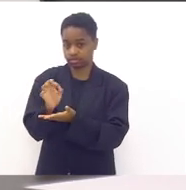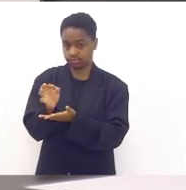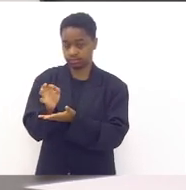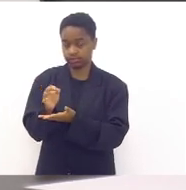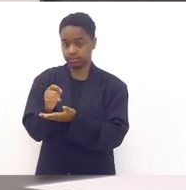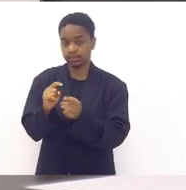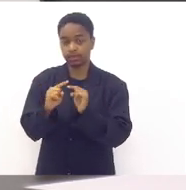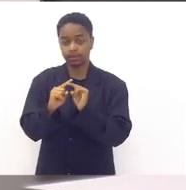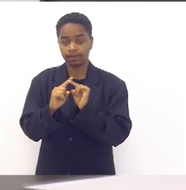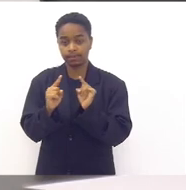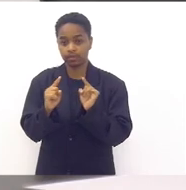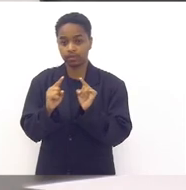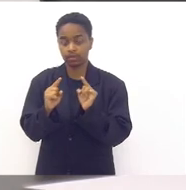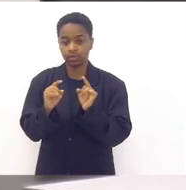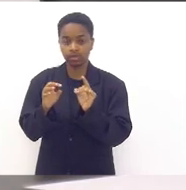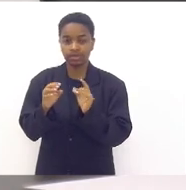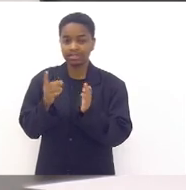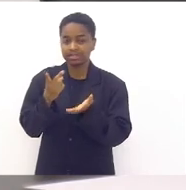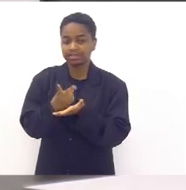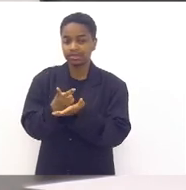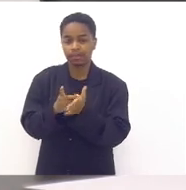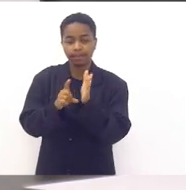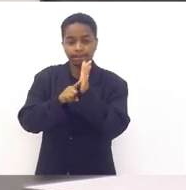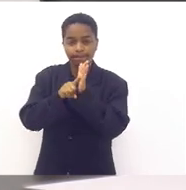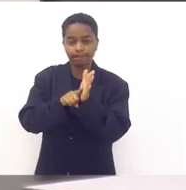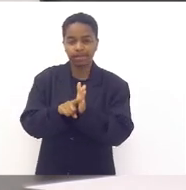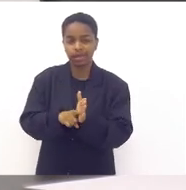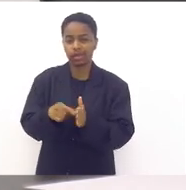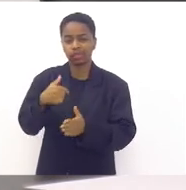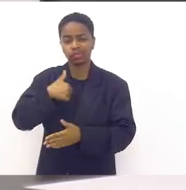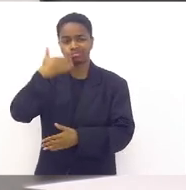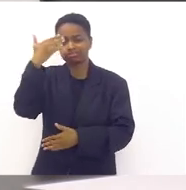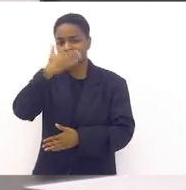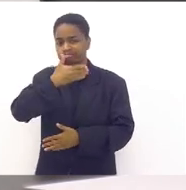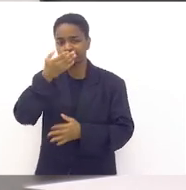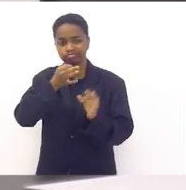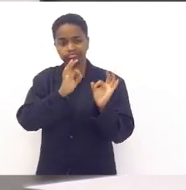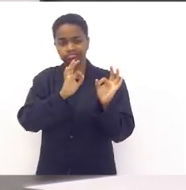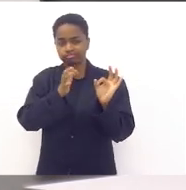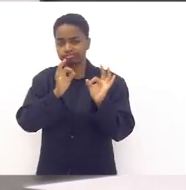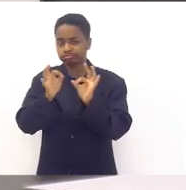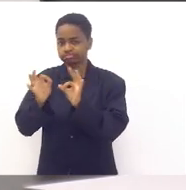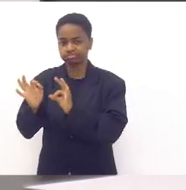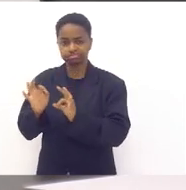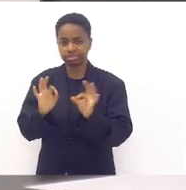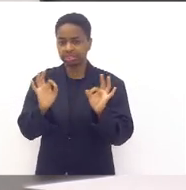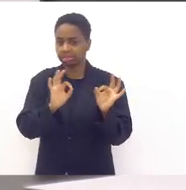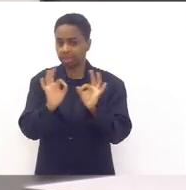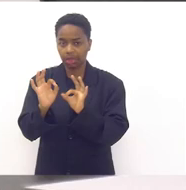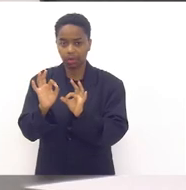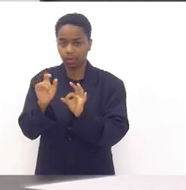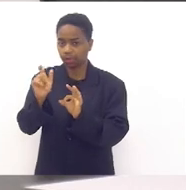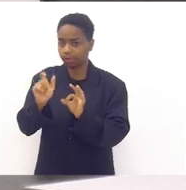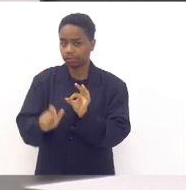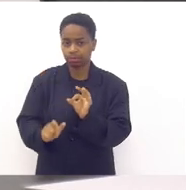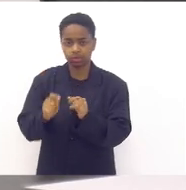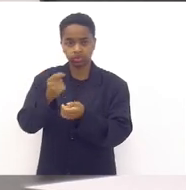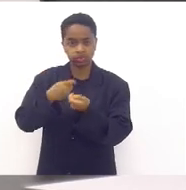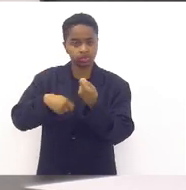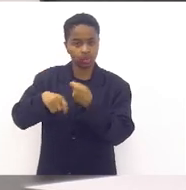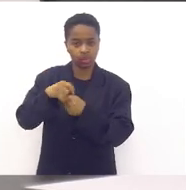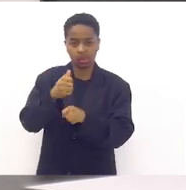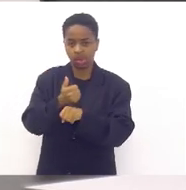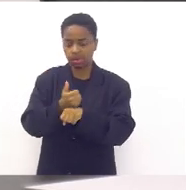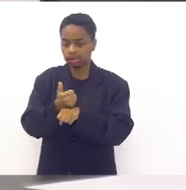em todos os estudos, eu não vi nenhuma fonte, nenhum economista, eu não vi